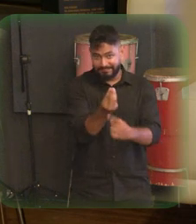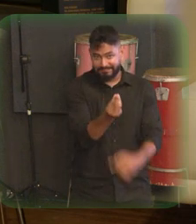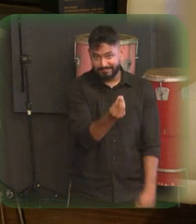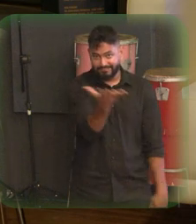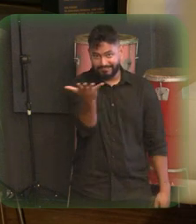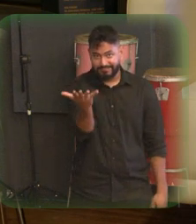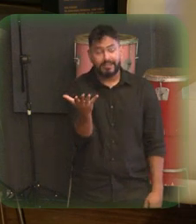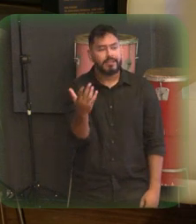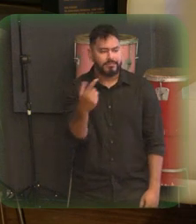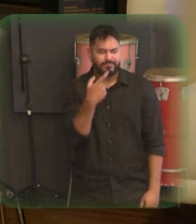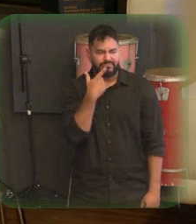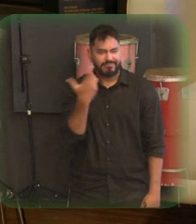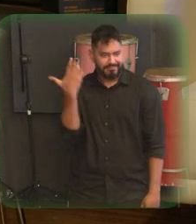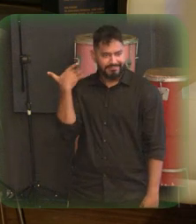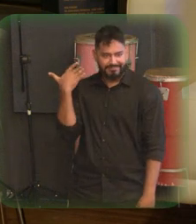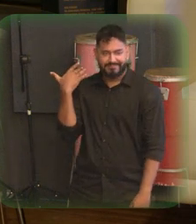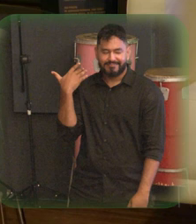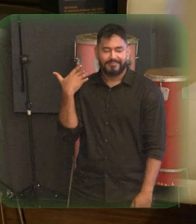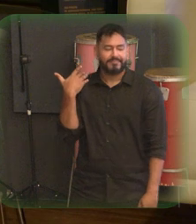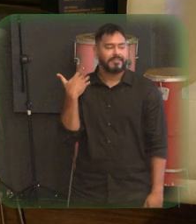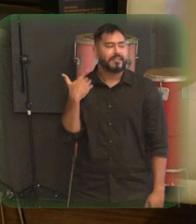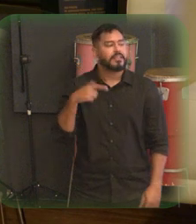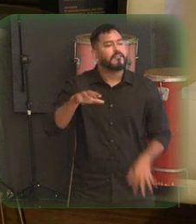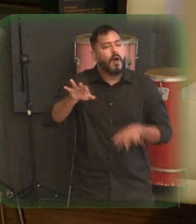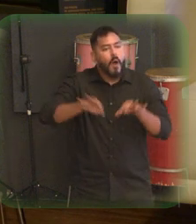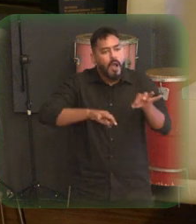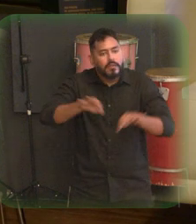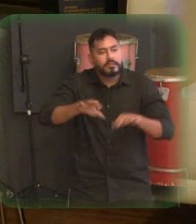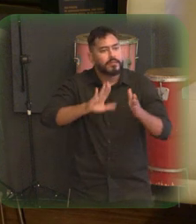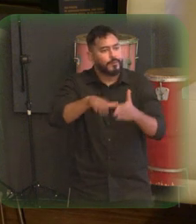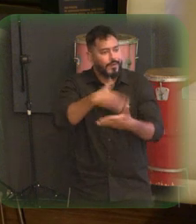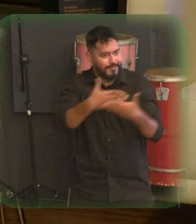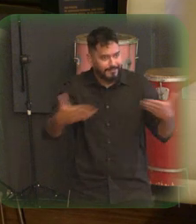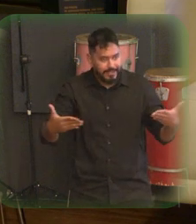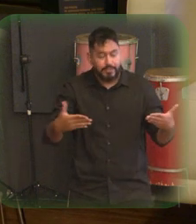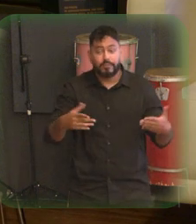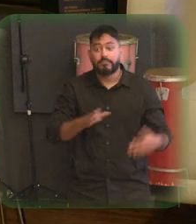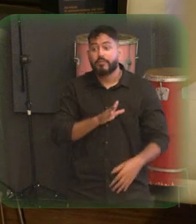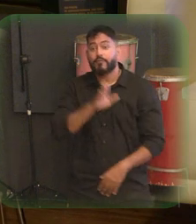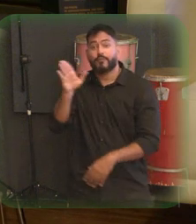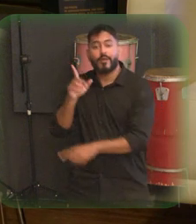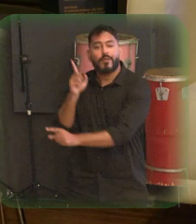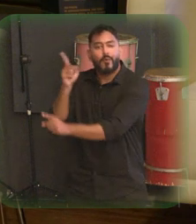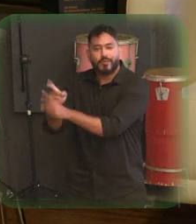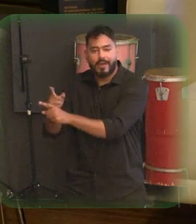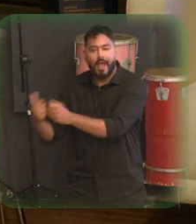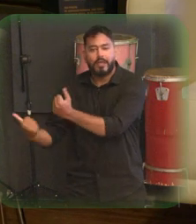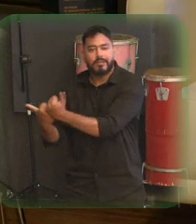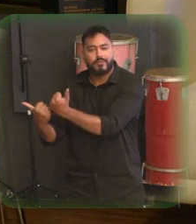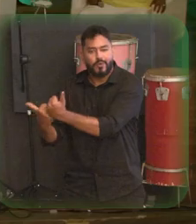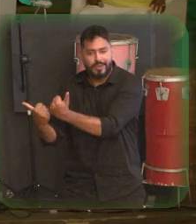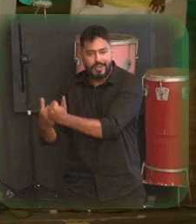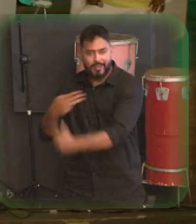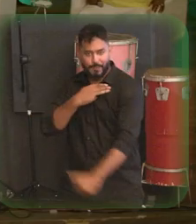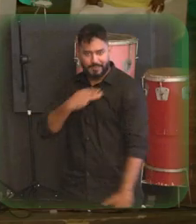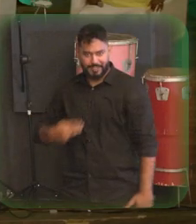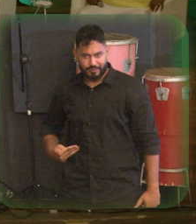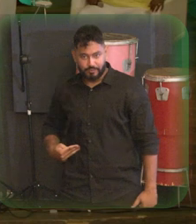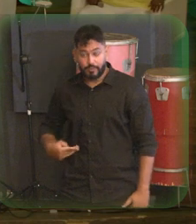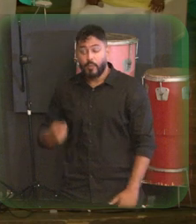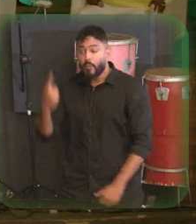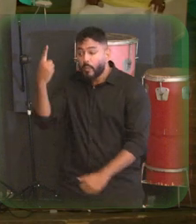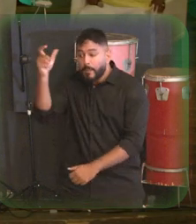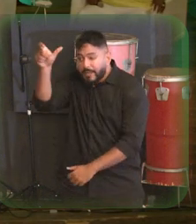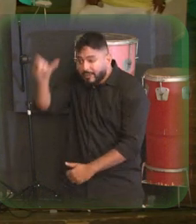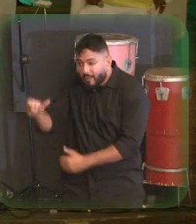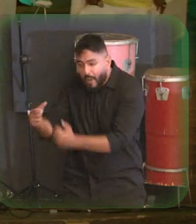tive acesso recentemente, quando a gente estava aqui na organização desse evento, a gente foi encontrar com a assessoria do ministro. E uma das